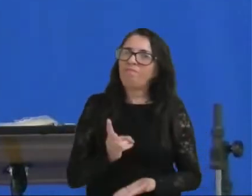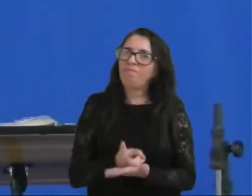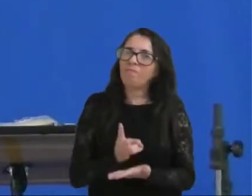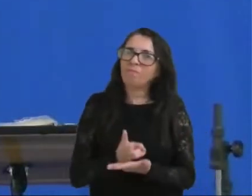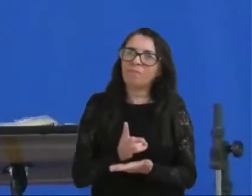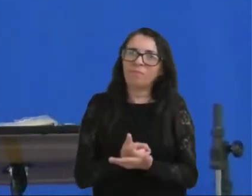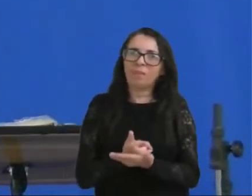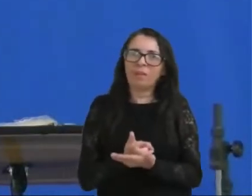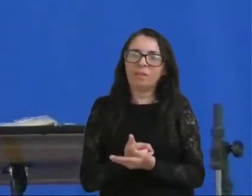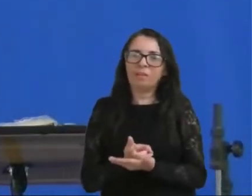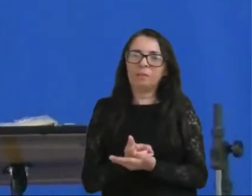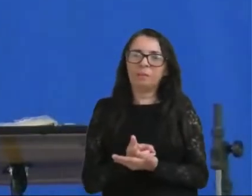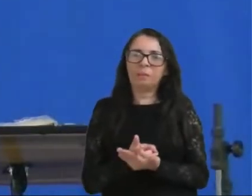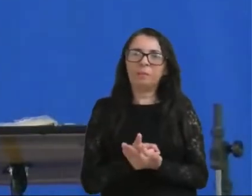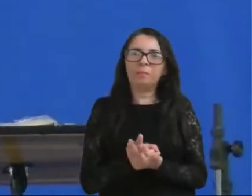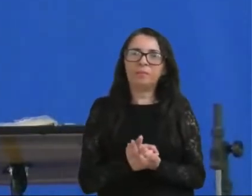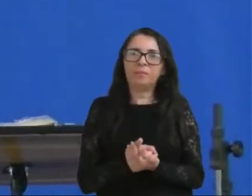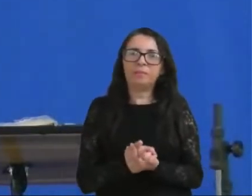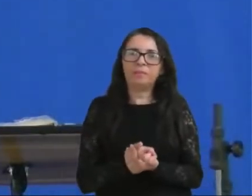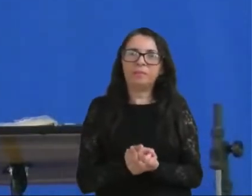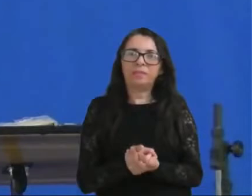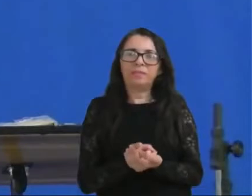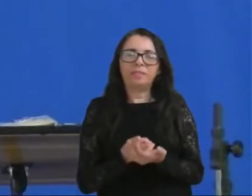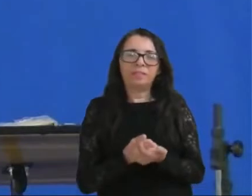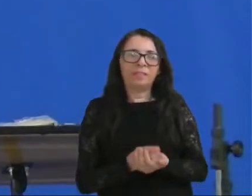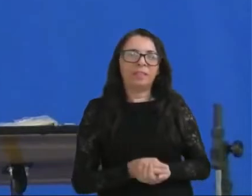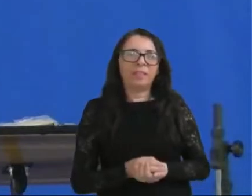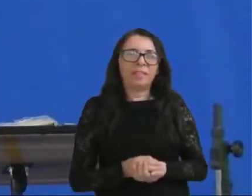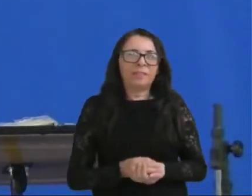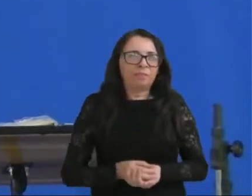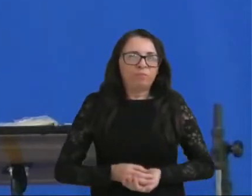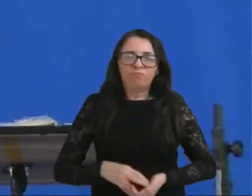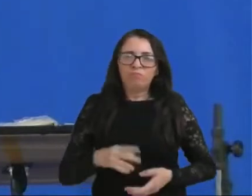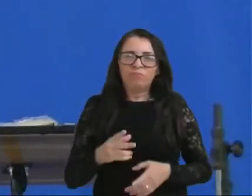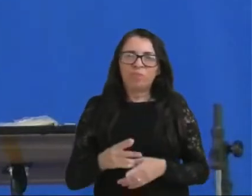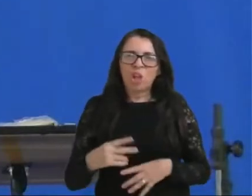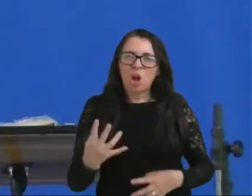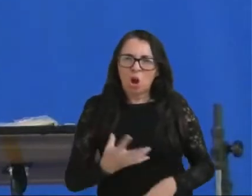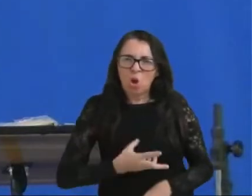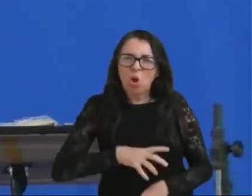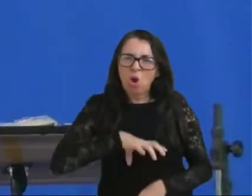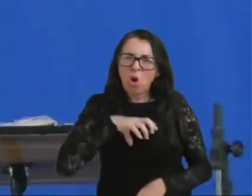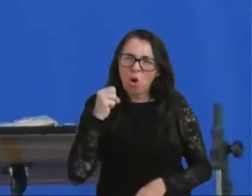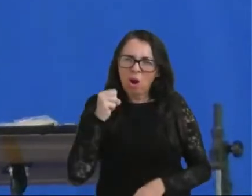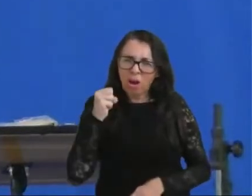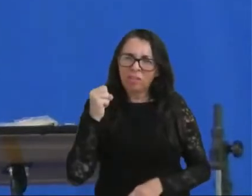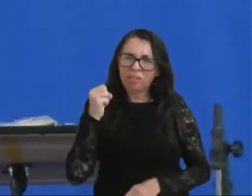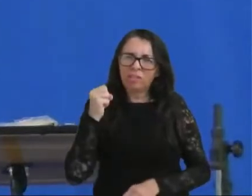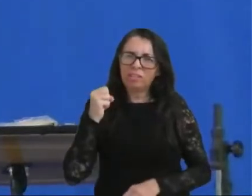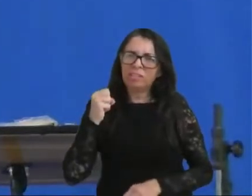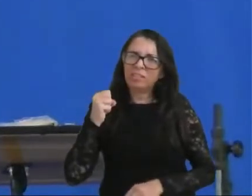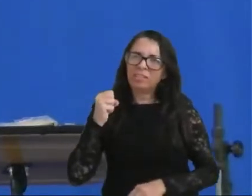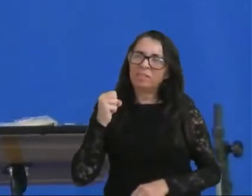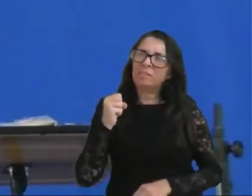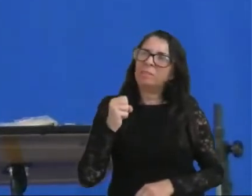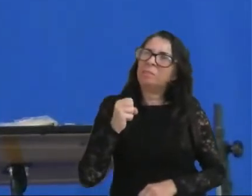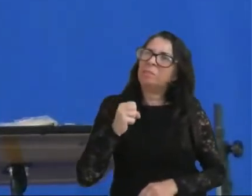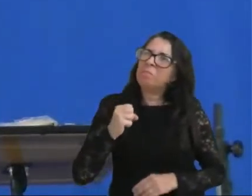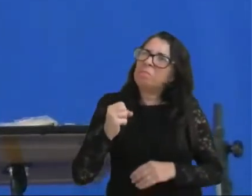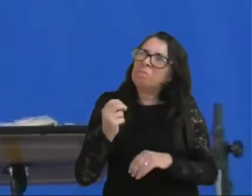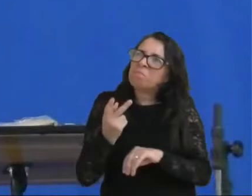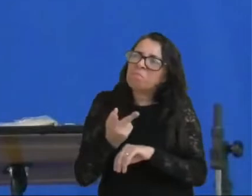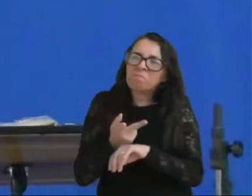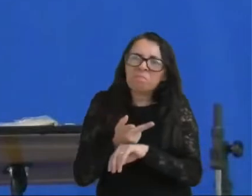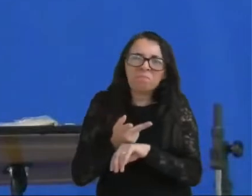crentes não eram engajados na obra. Os crentes não eram apenas algo que